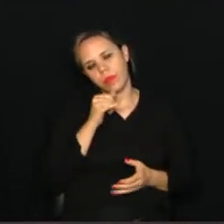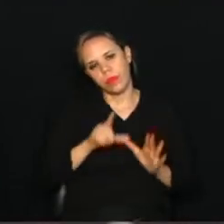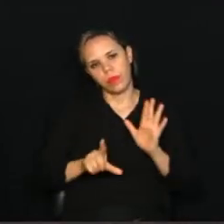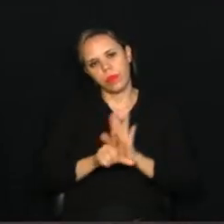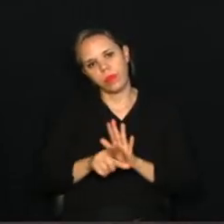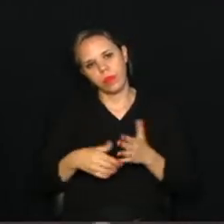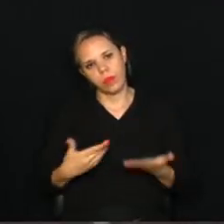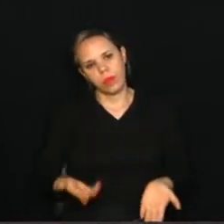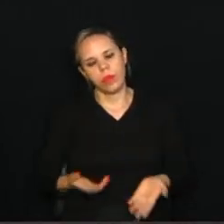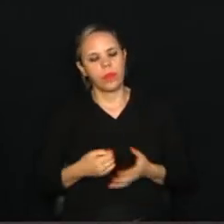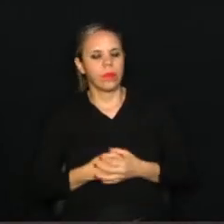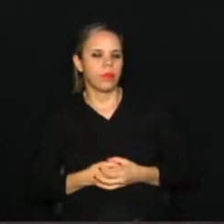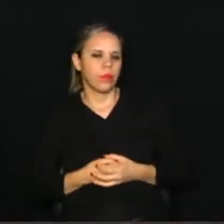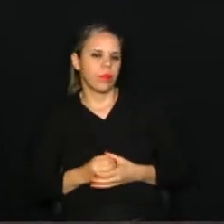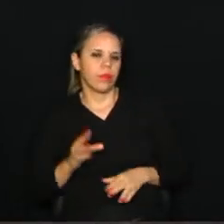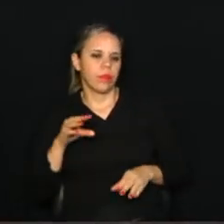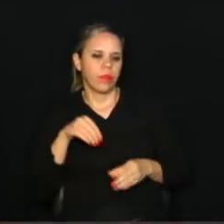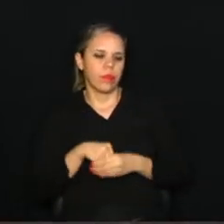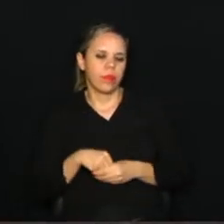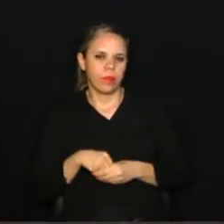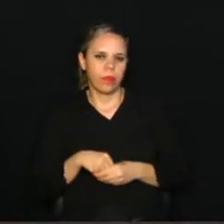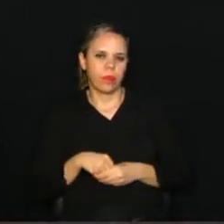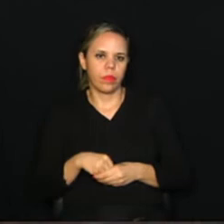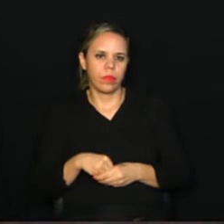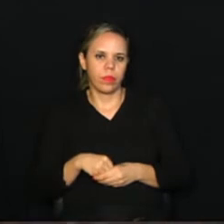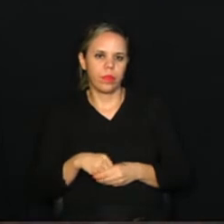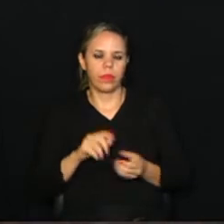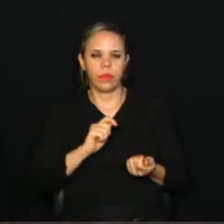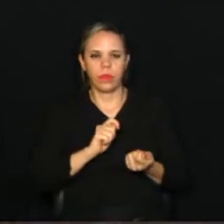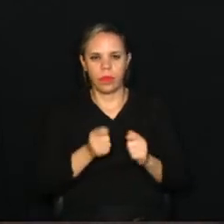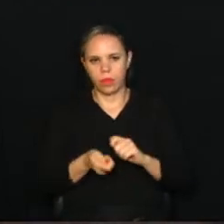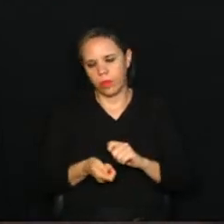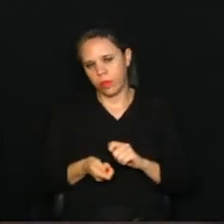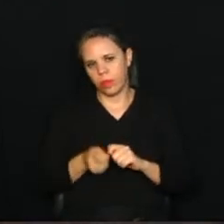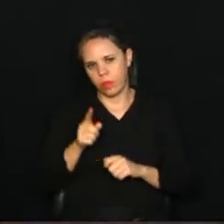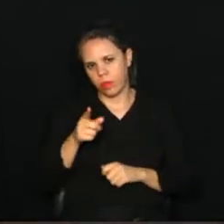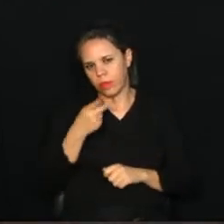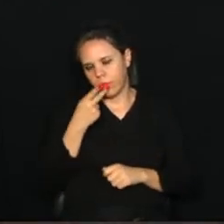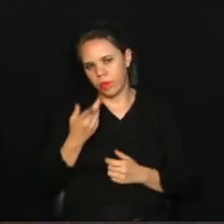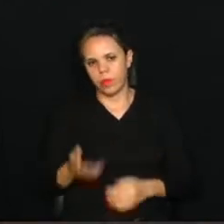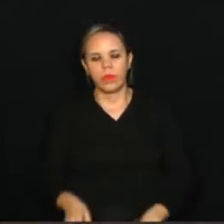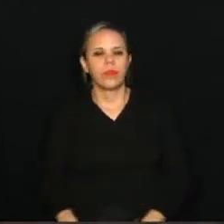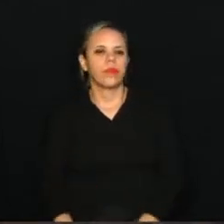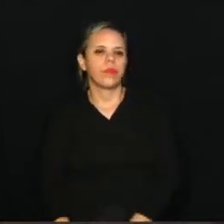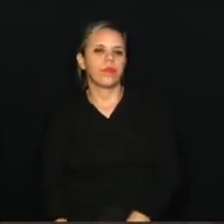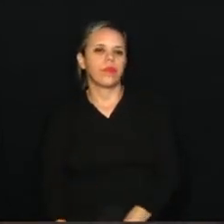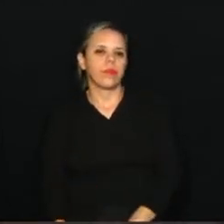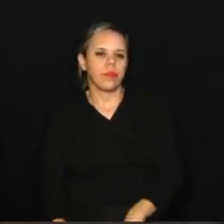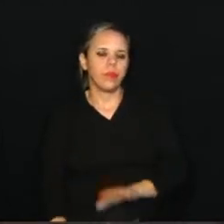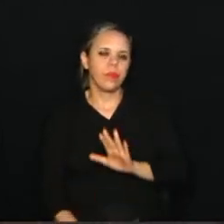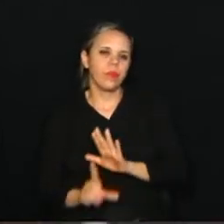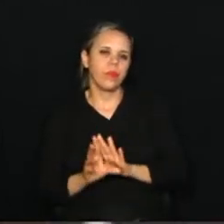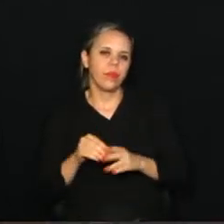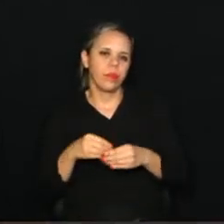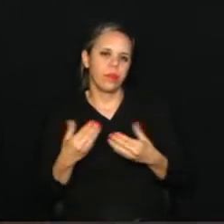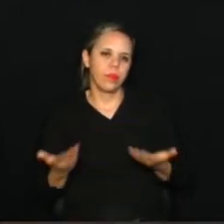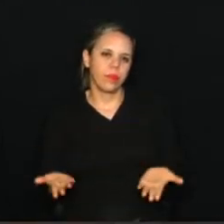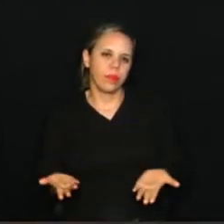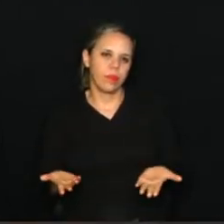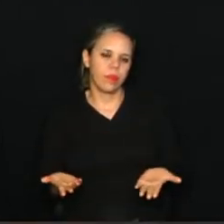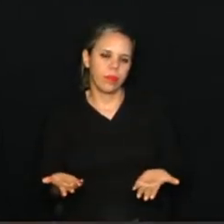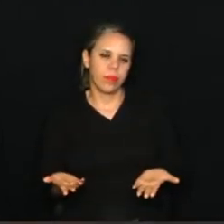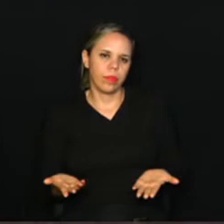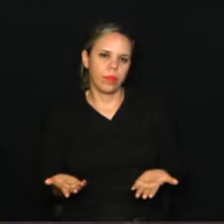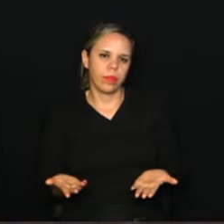legal, né, dentro da formatação, quando você fala em legalidade. Prova